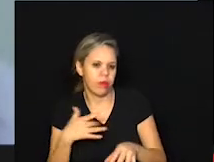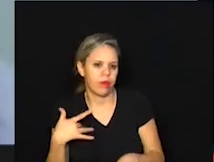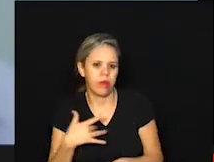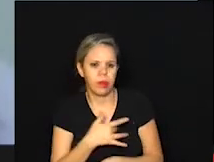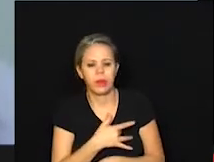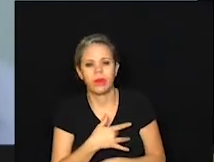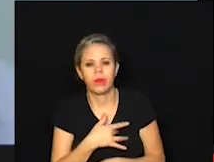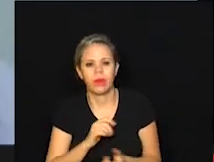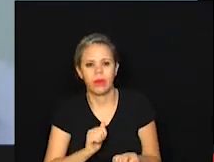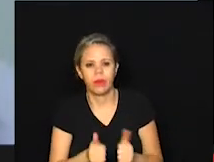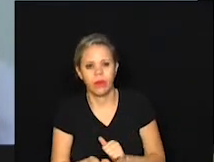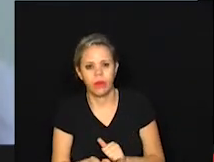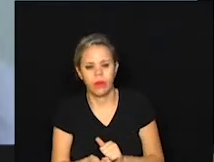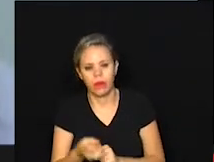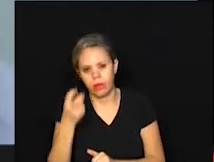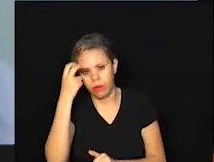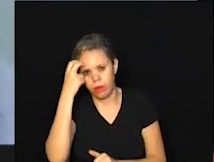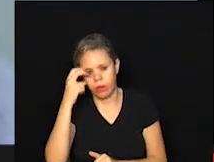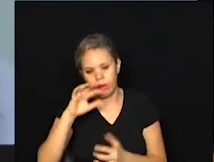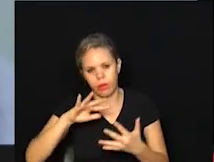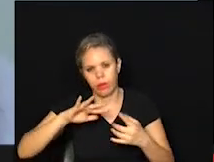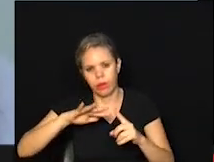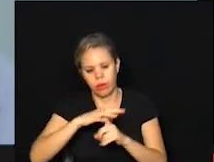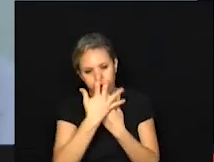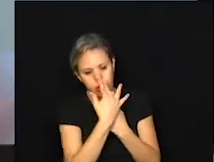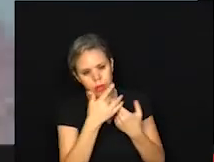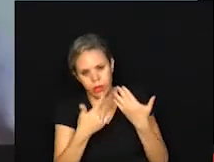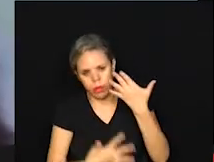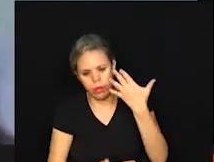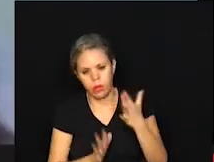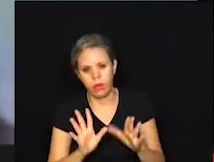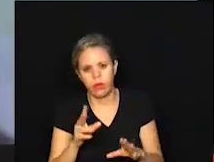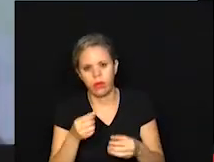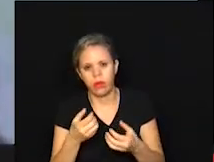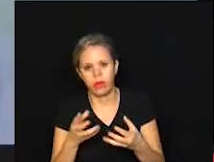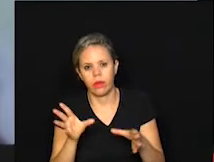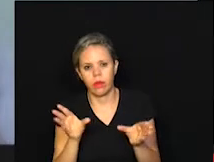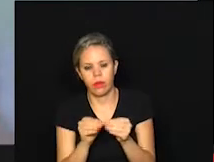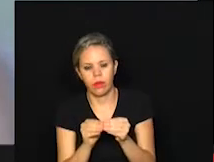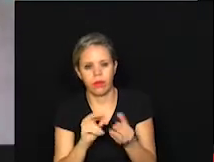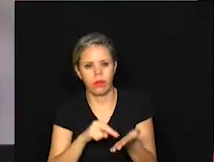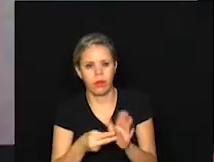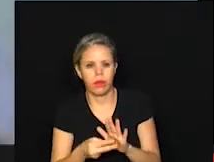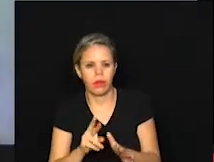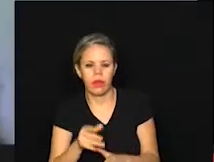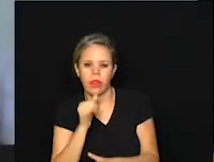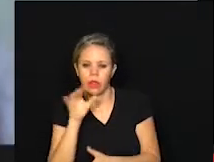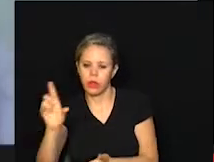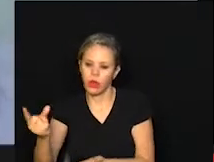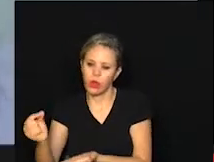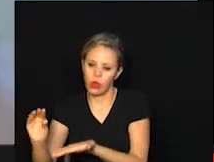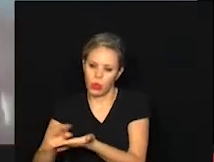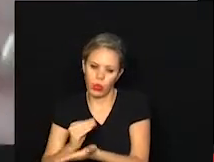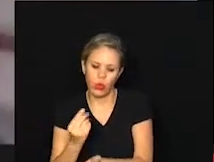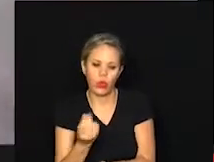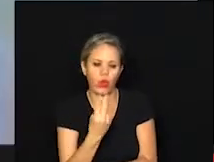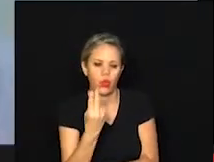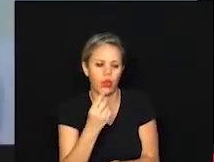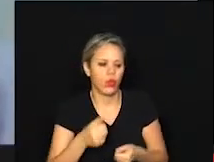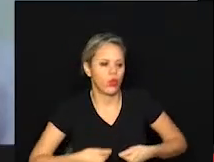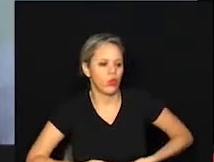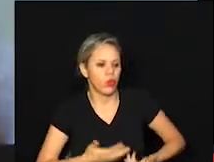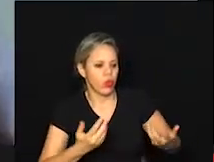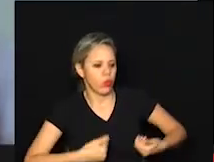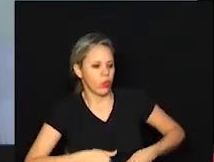saúde, esportes, cultura, cidadania e outras. Ou seja, já está definido, não é assim, pegou aquele valor que veio para